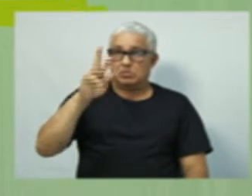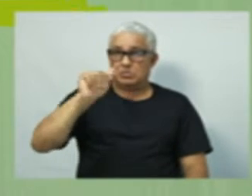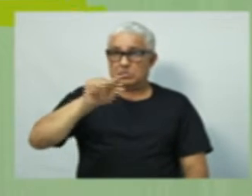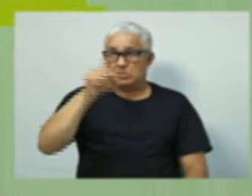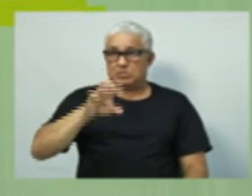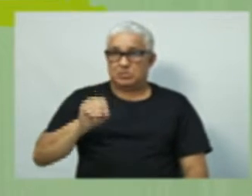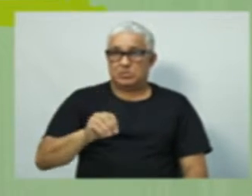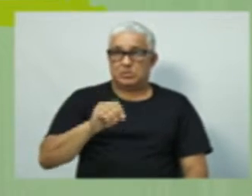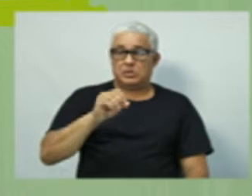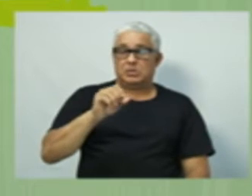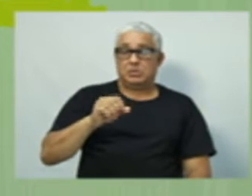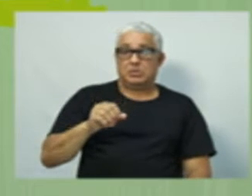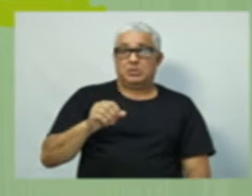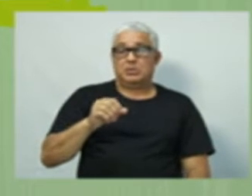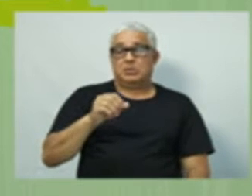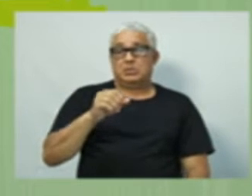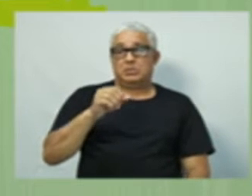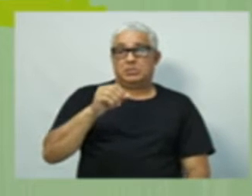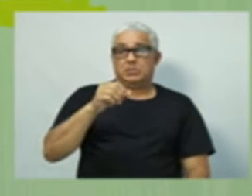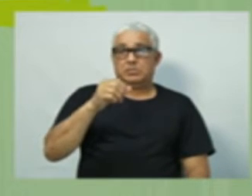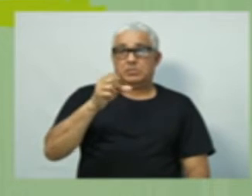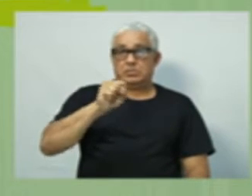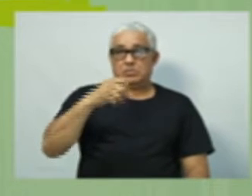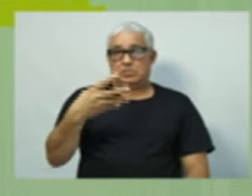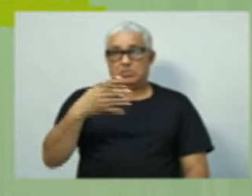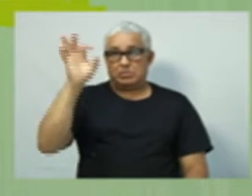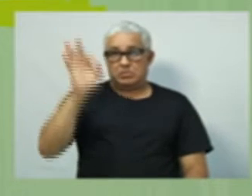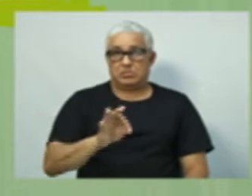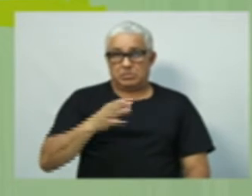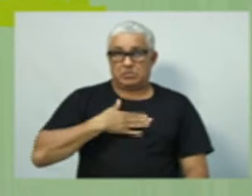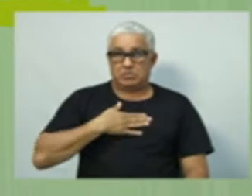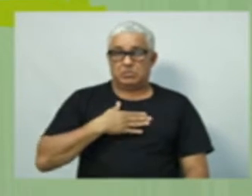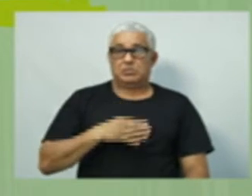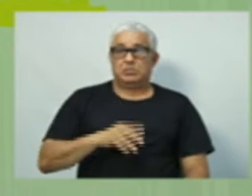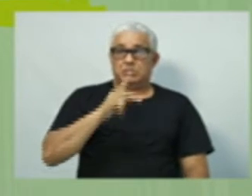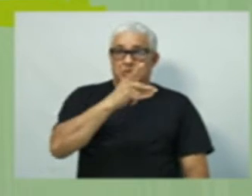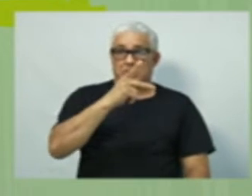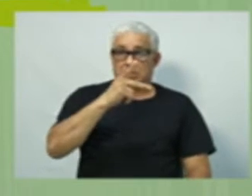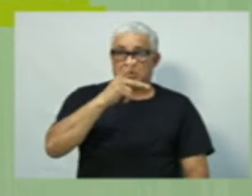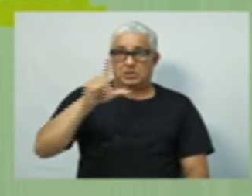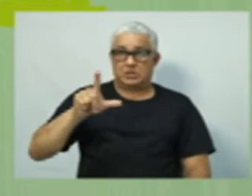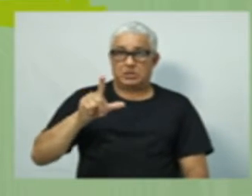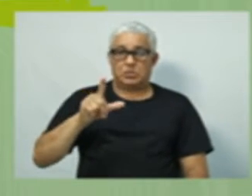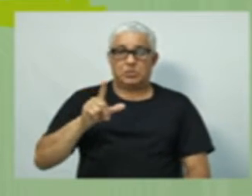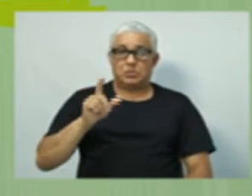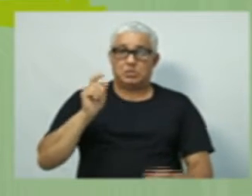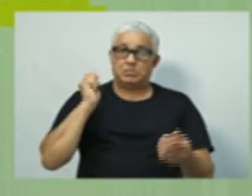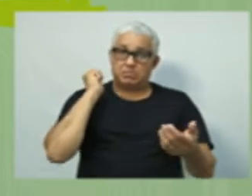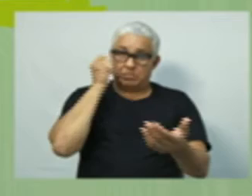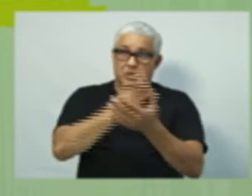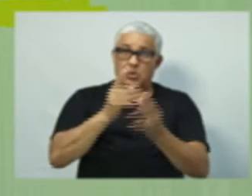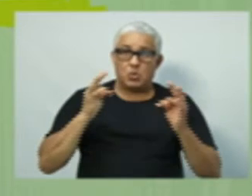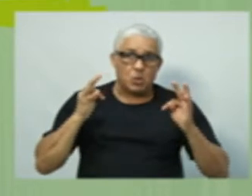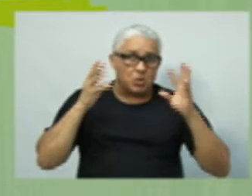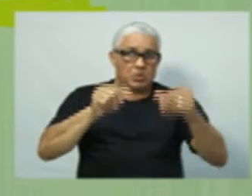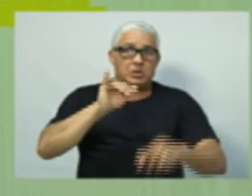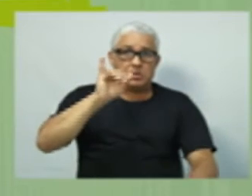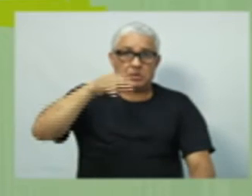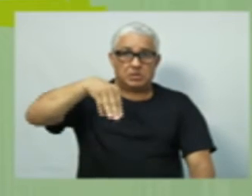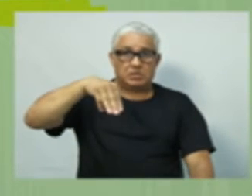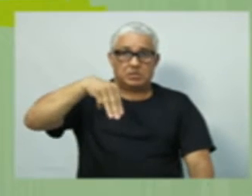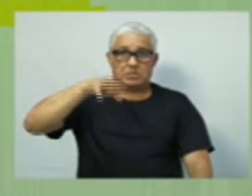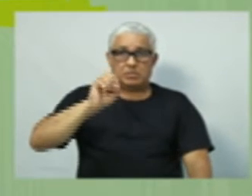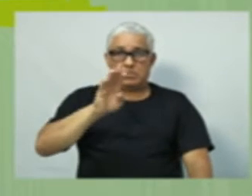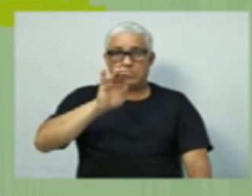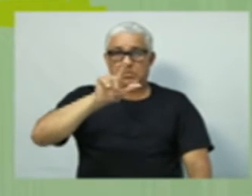líquido é de 84% além então o meu patrimônio que ele arca um todo o meu imobilizado todo meu